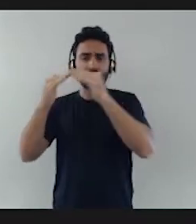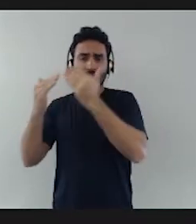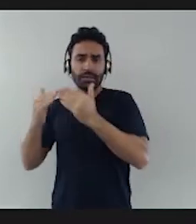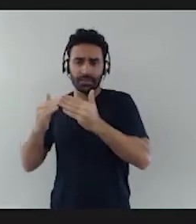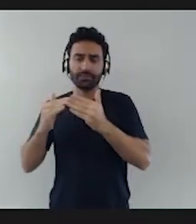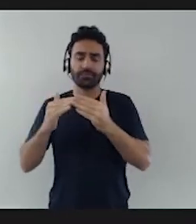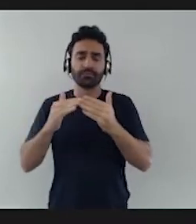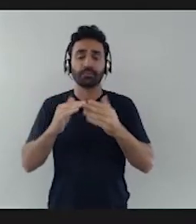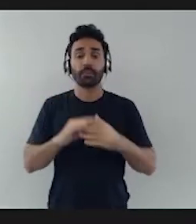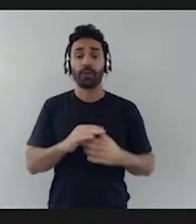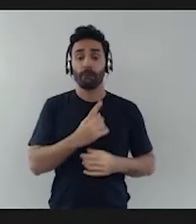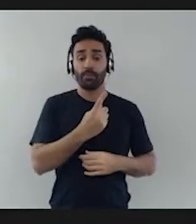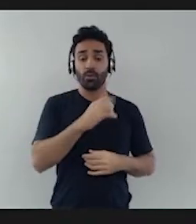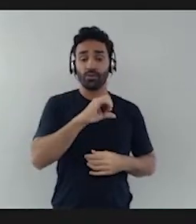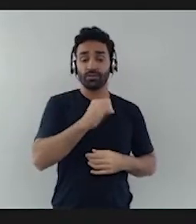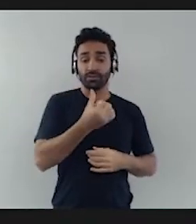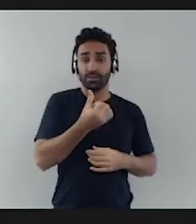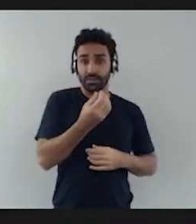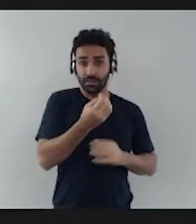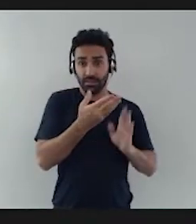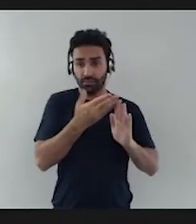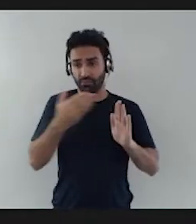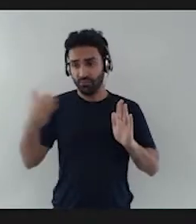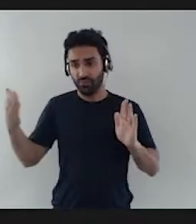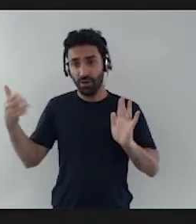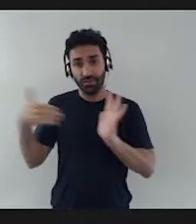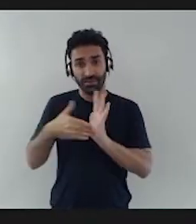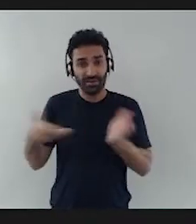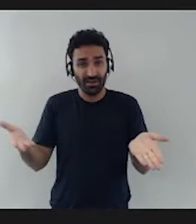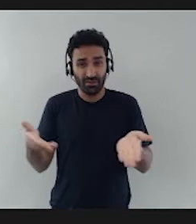de 1960 até agora, a queda